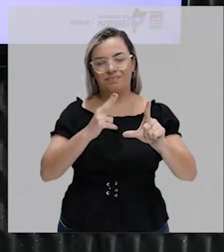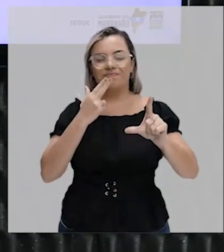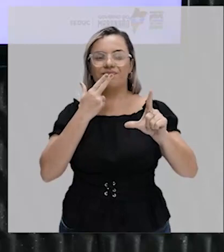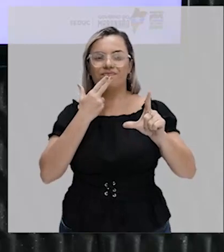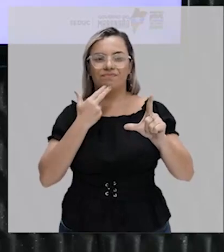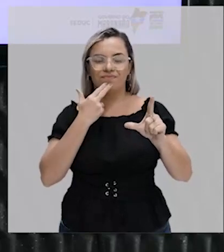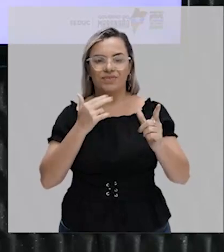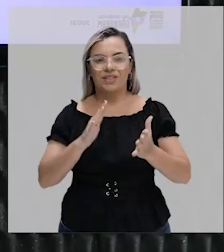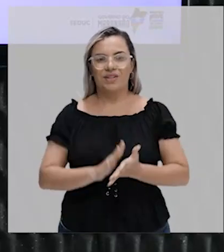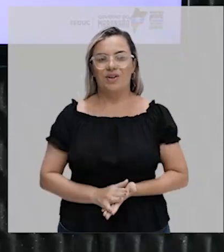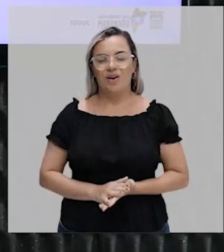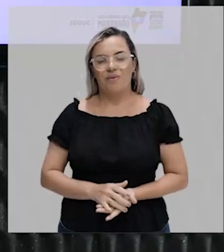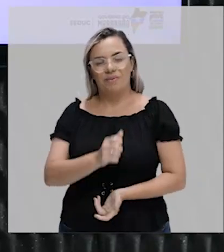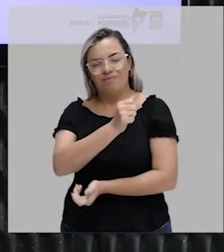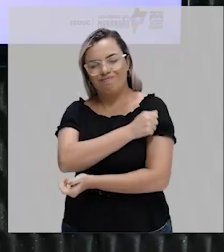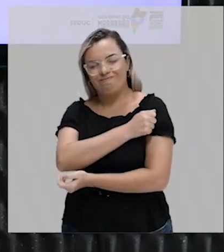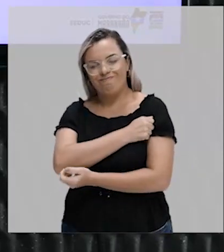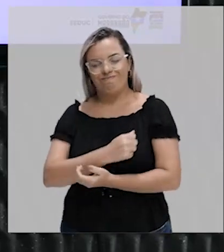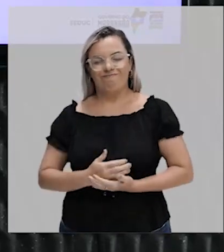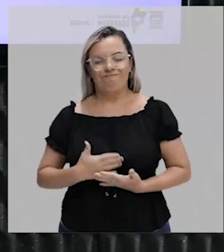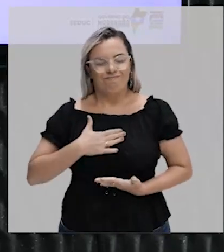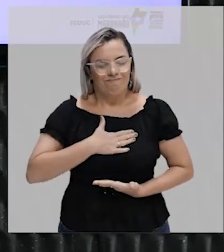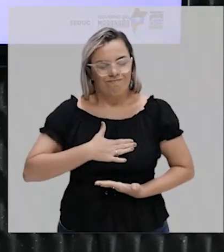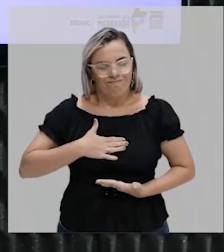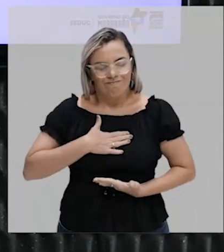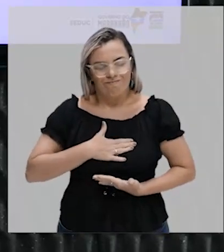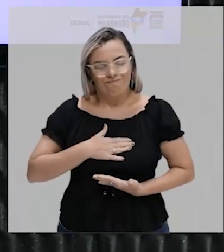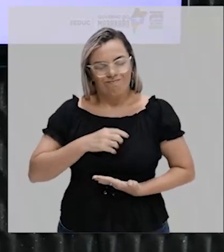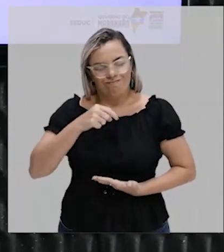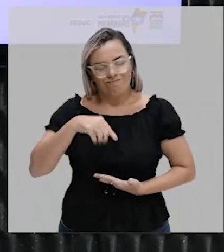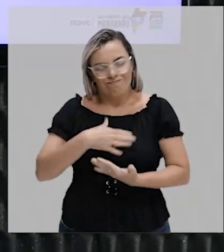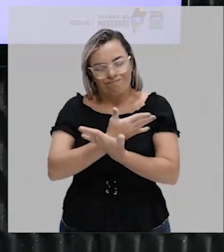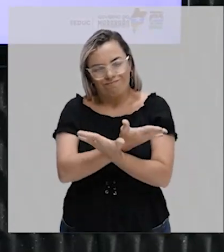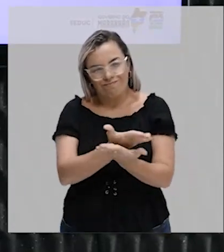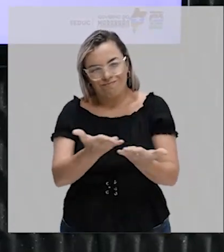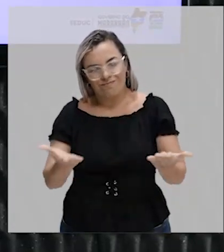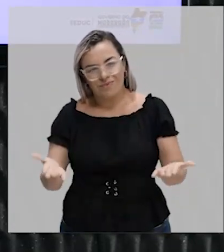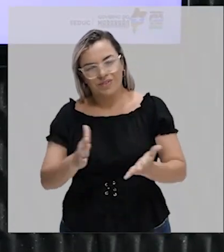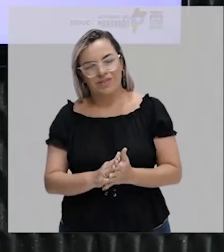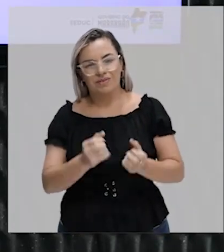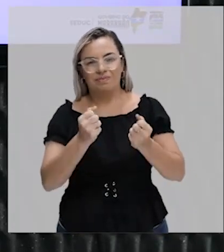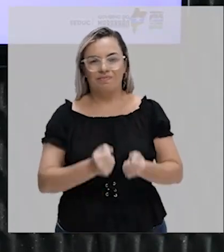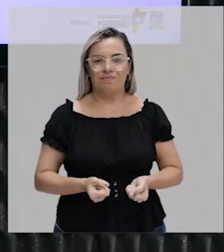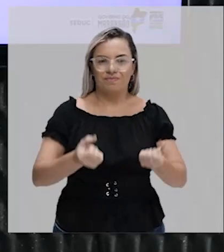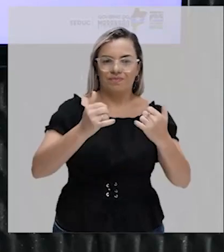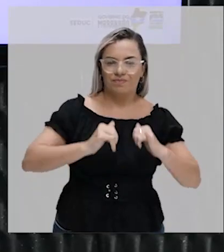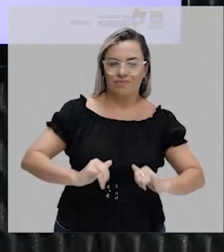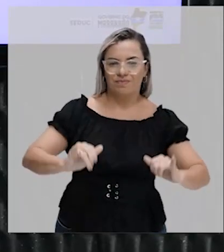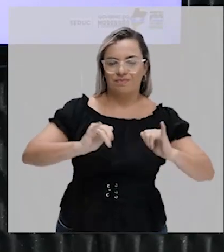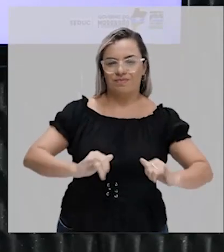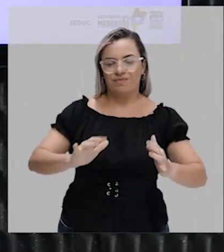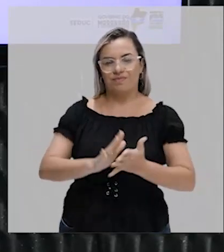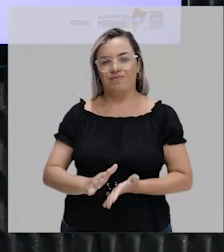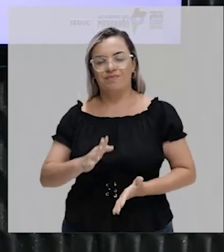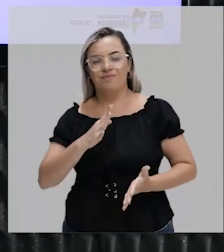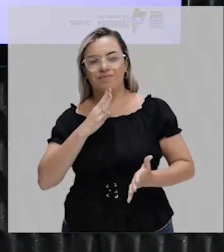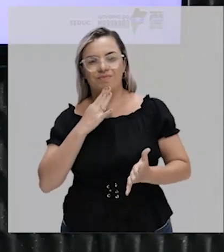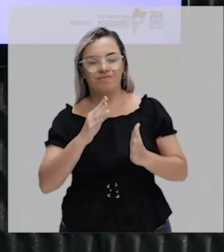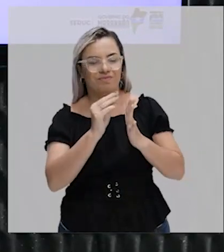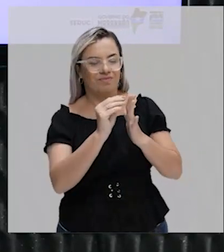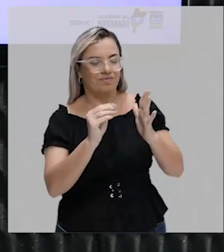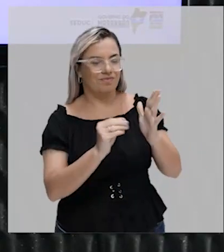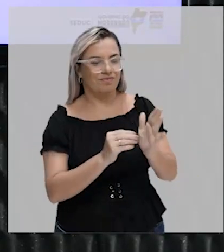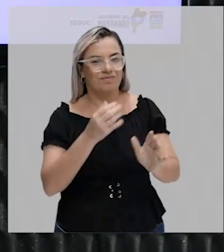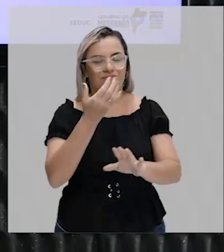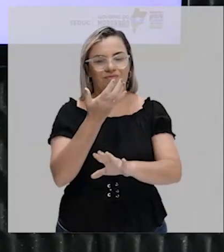Gonçalves Dias. Galera, é um prazer imenso estar aqui com vocês, podendo aí compartilhar o conhecimento da geografia,